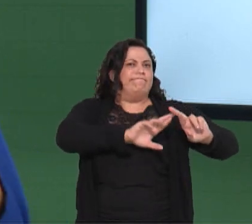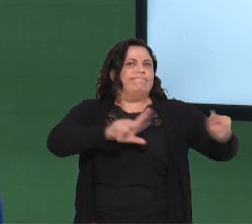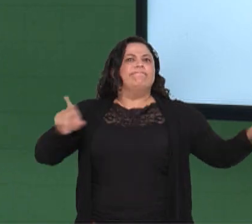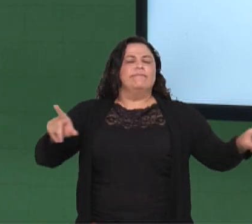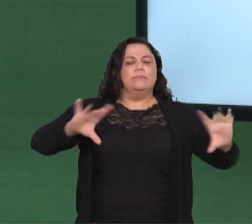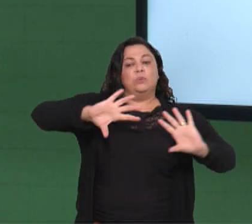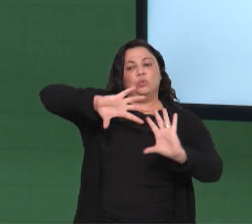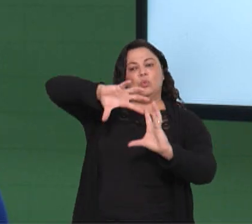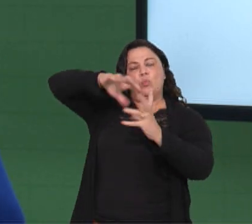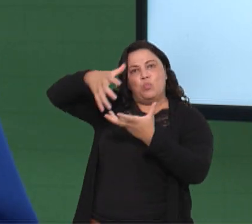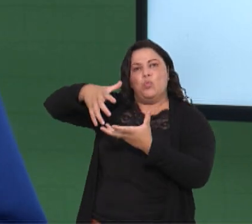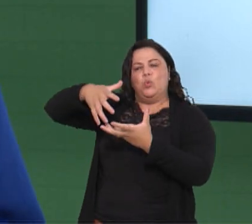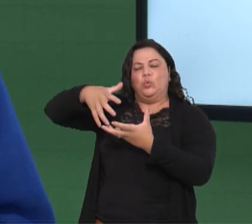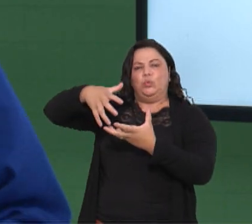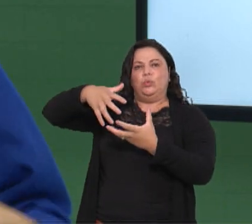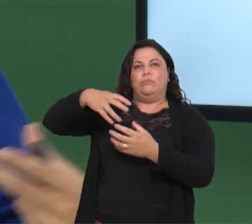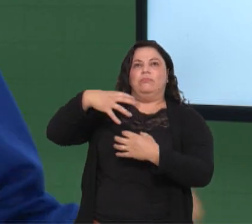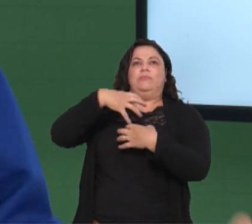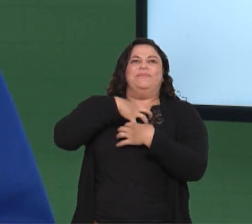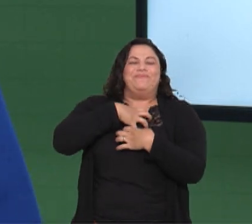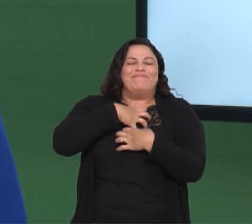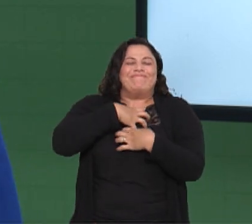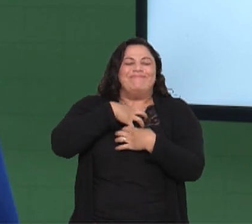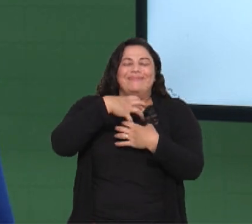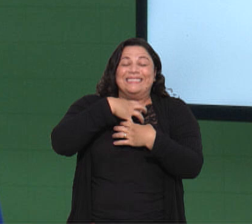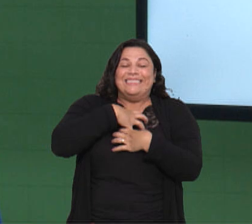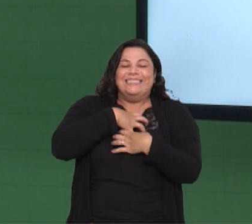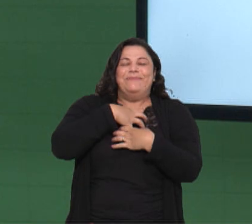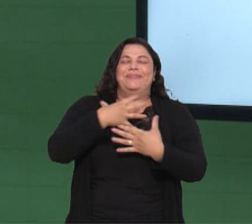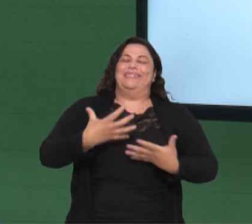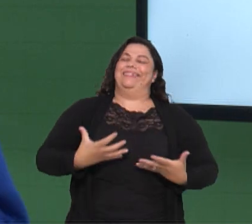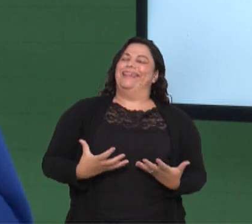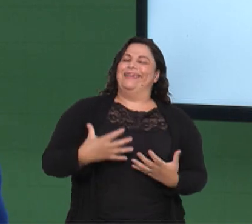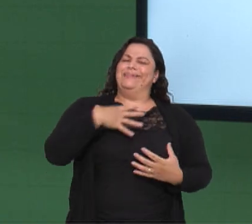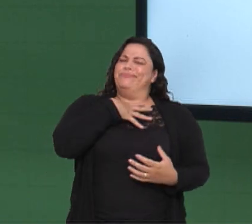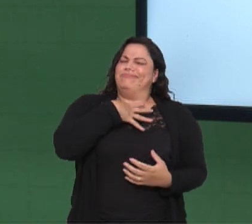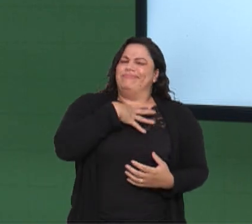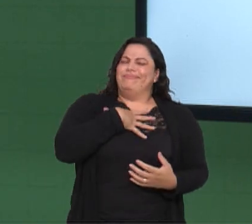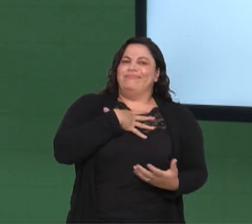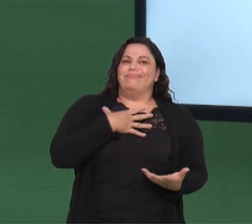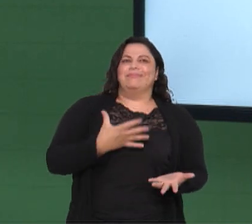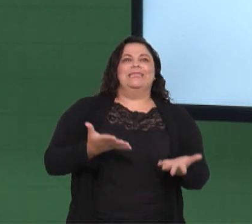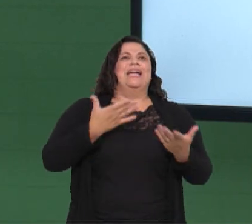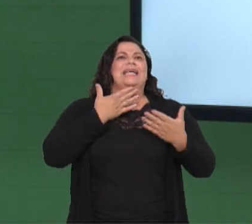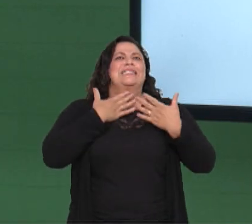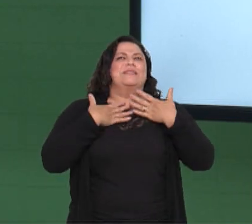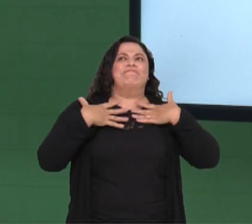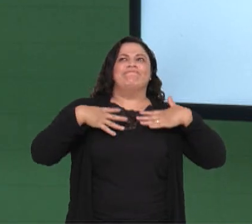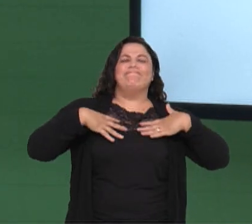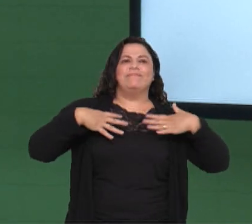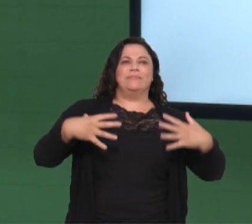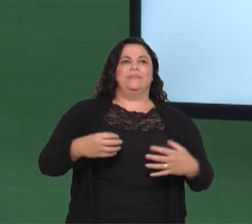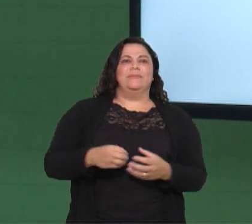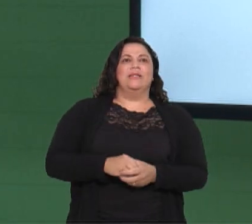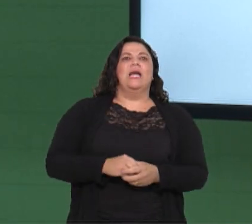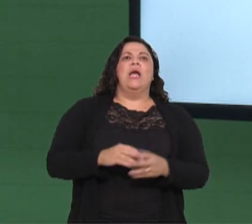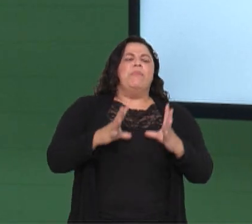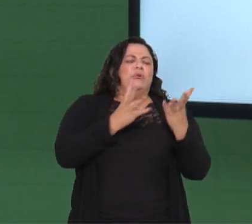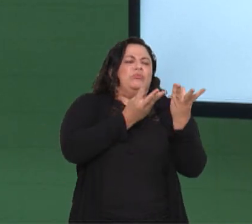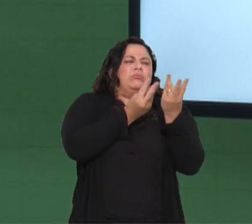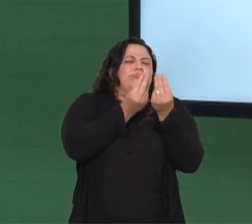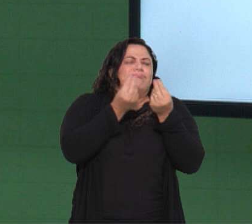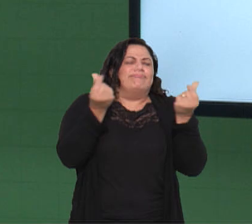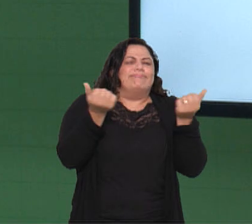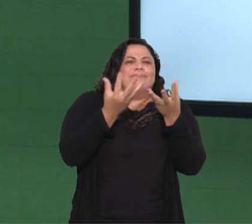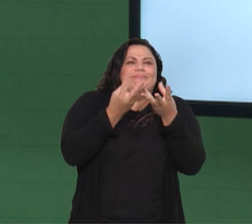mundo sensível, que é o mundo composto pela sensibilidade. Nós acessamos esse mundo pelos órgãos dos sentidos, né,